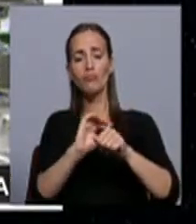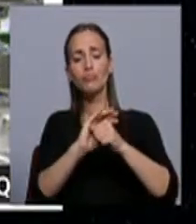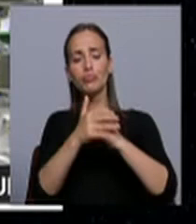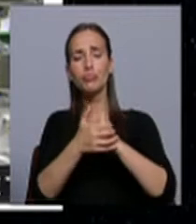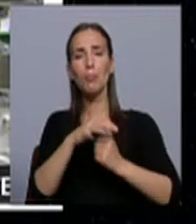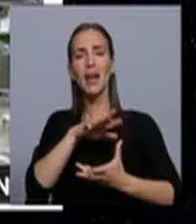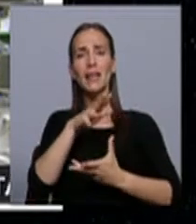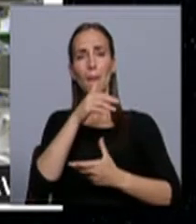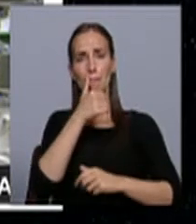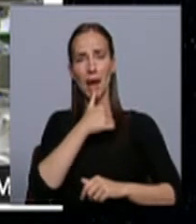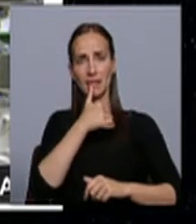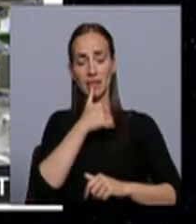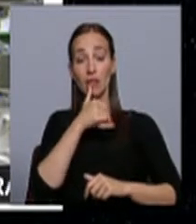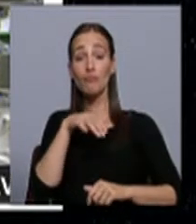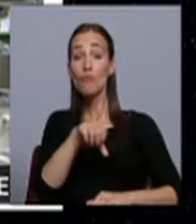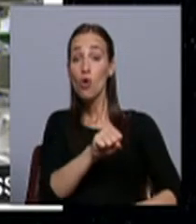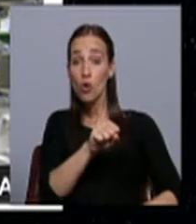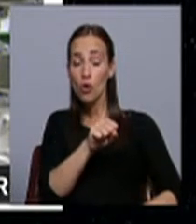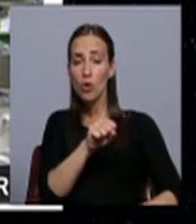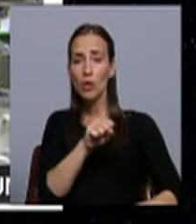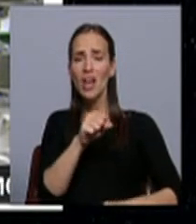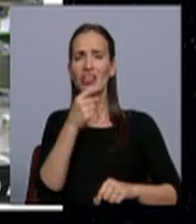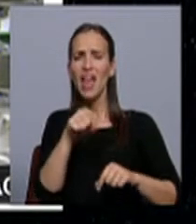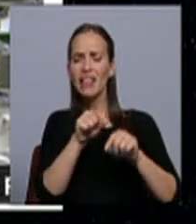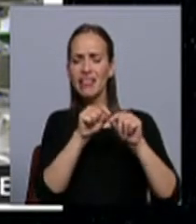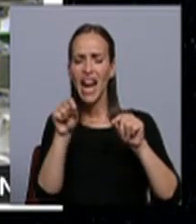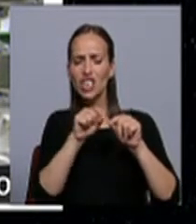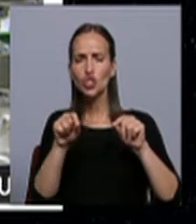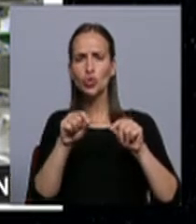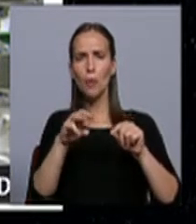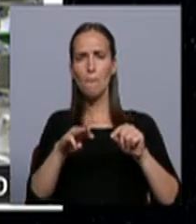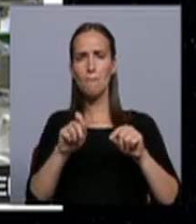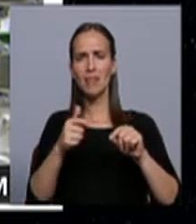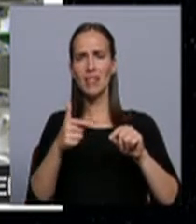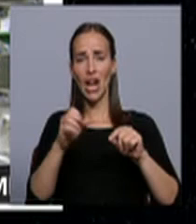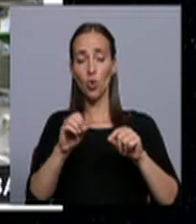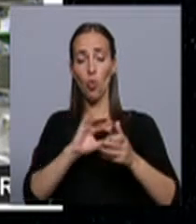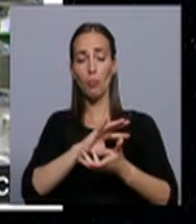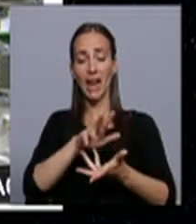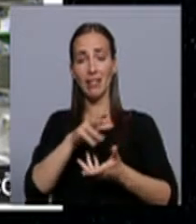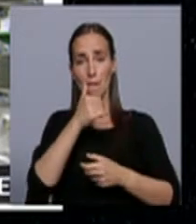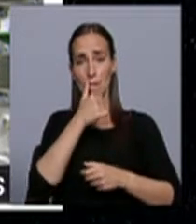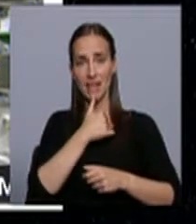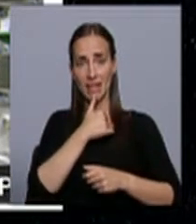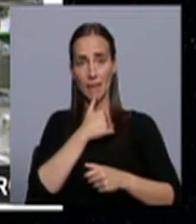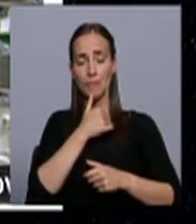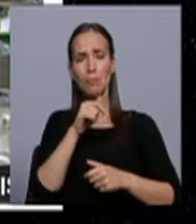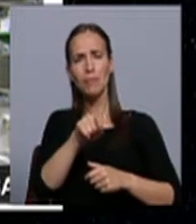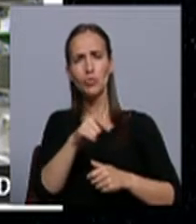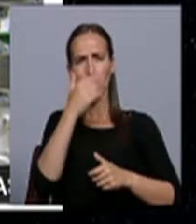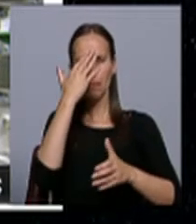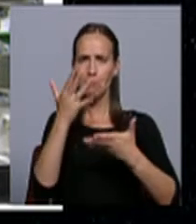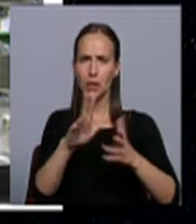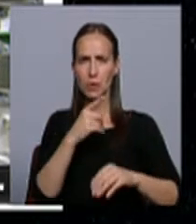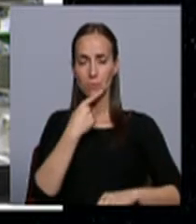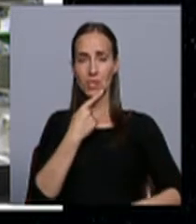luz e consegue, no fundo, identificar os elementos químicos daquilo que está na superfície marciana. E então detectou, de facto,